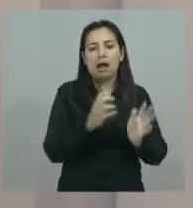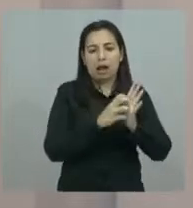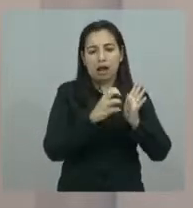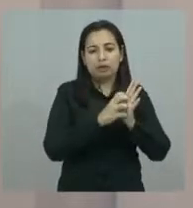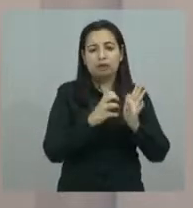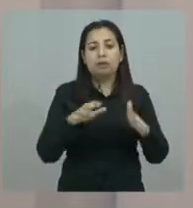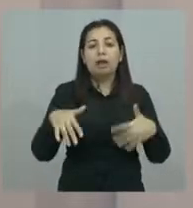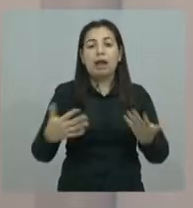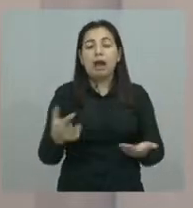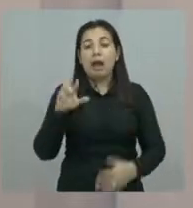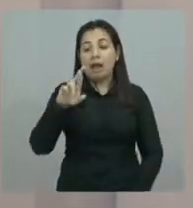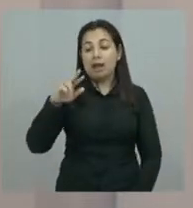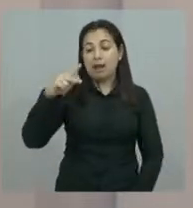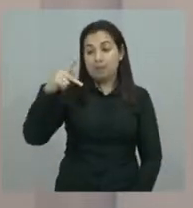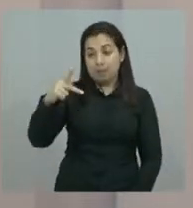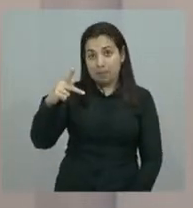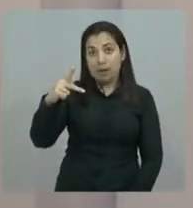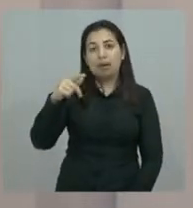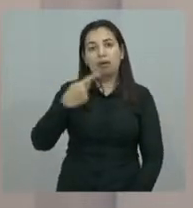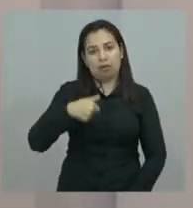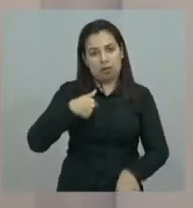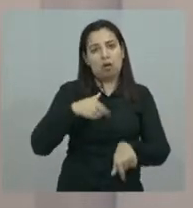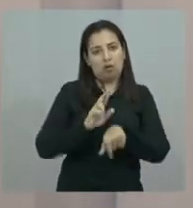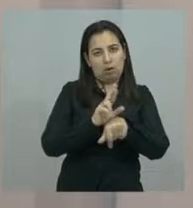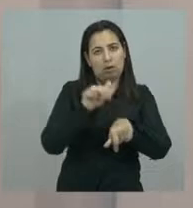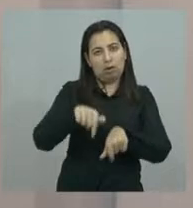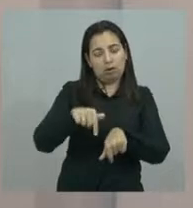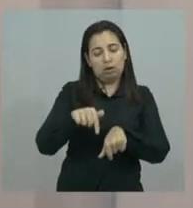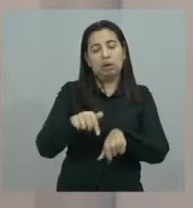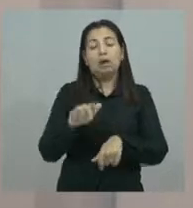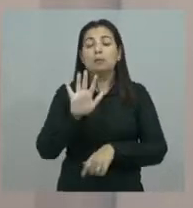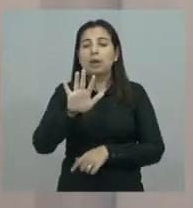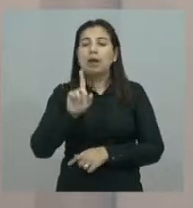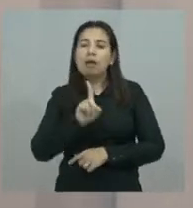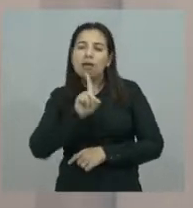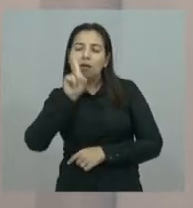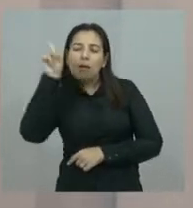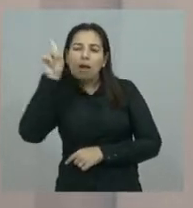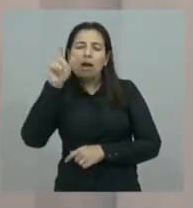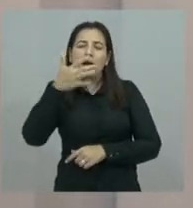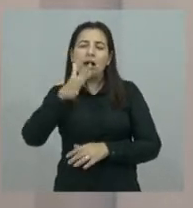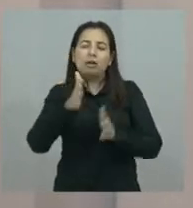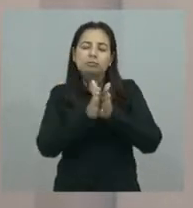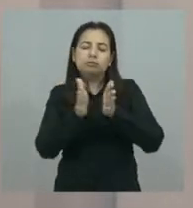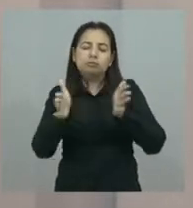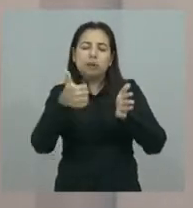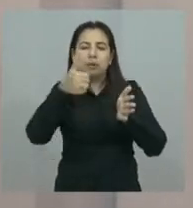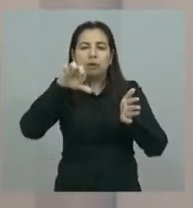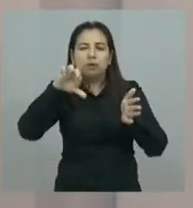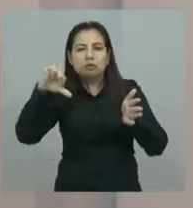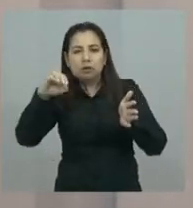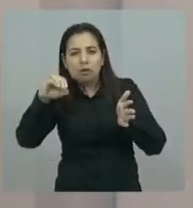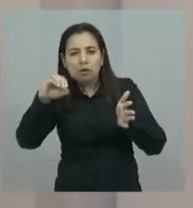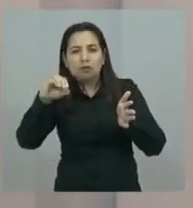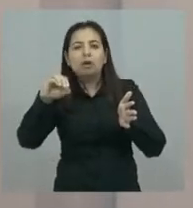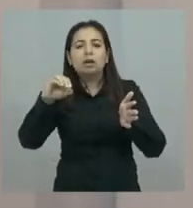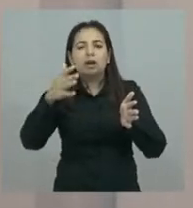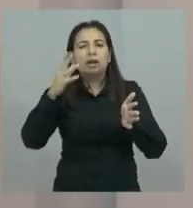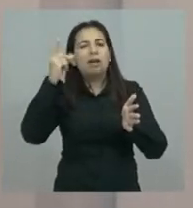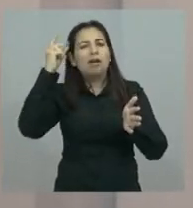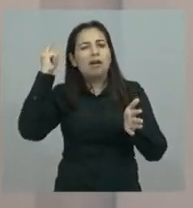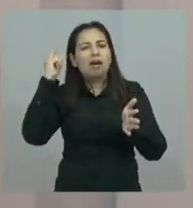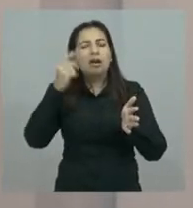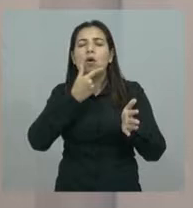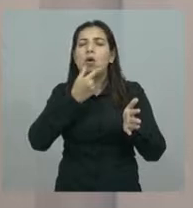rede fundada em São Paulo, lá na década de 90, na época de Cazuza, na época de grandes másteres